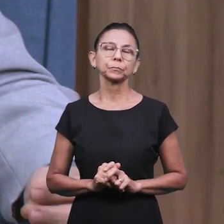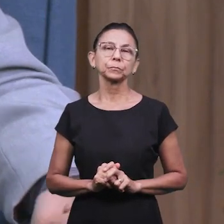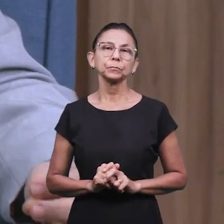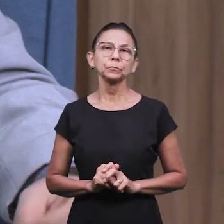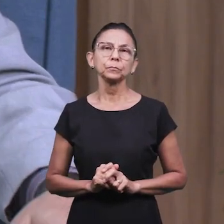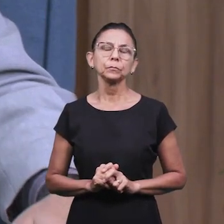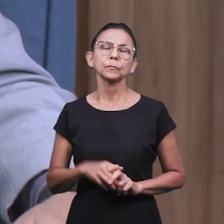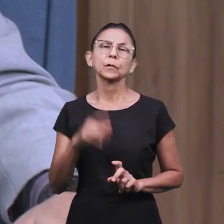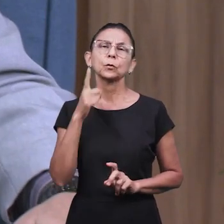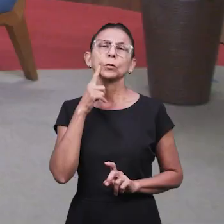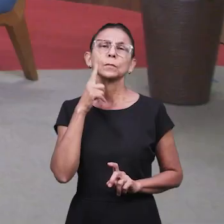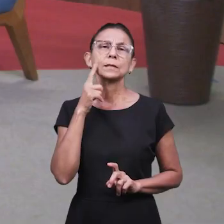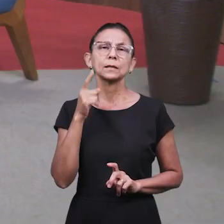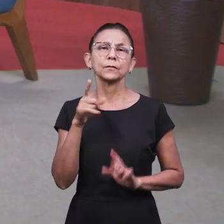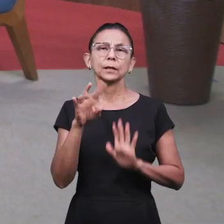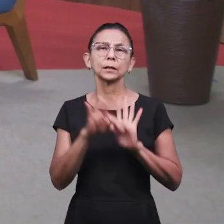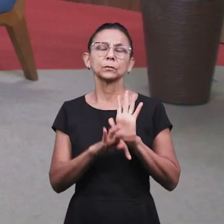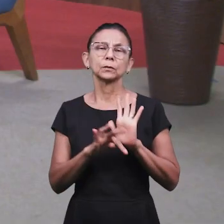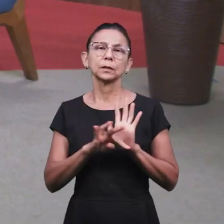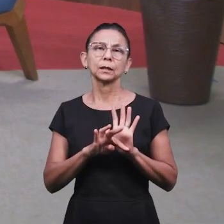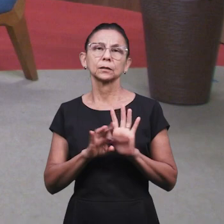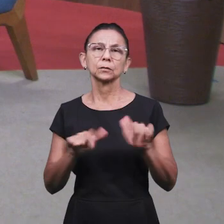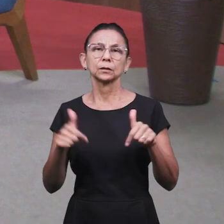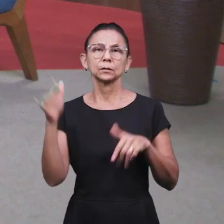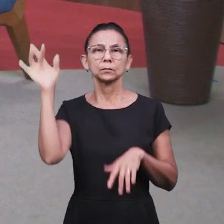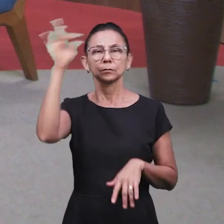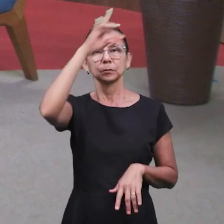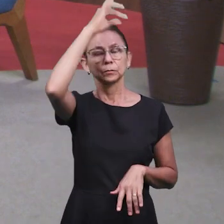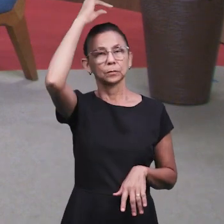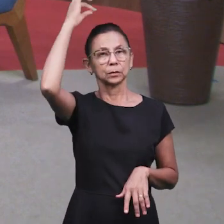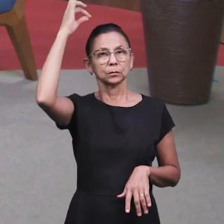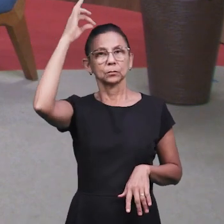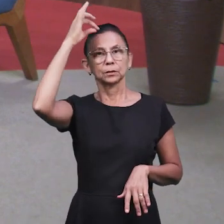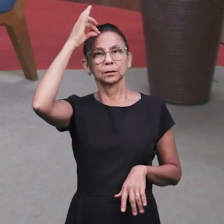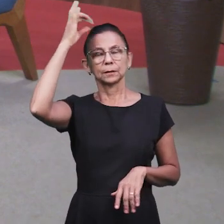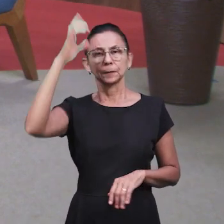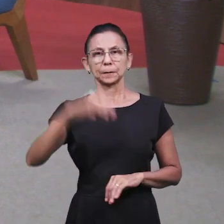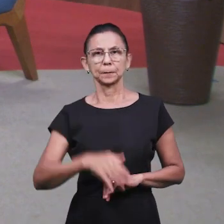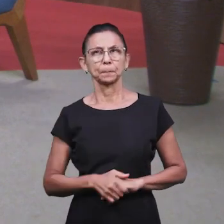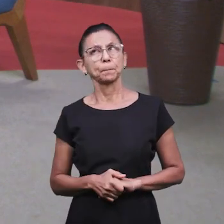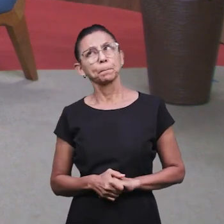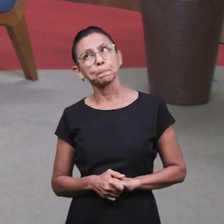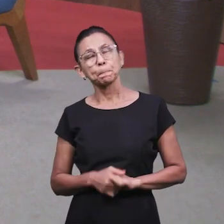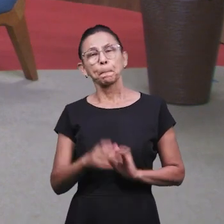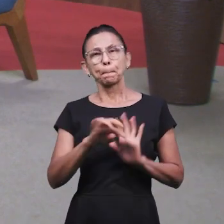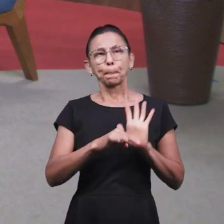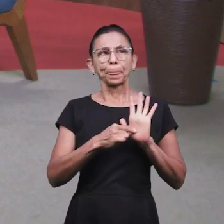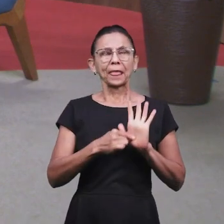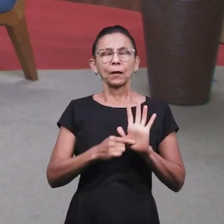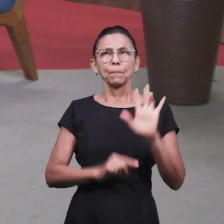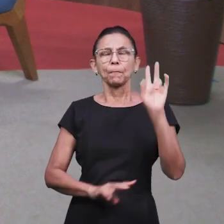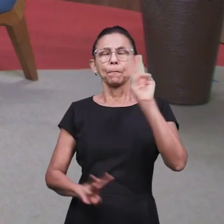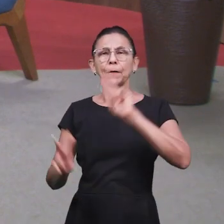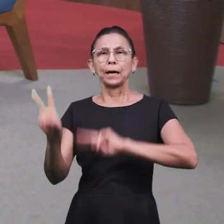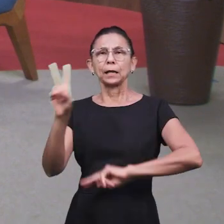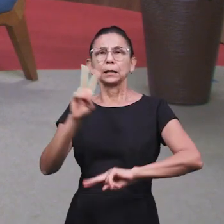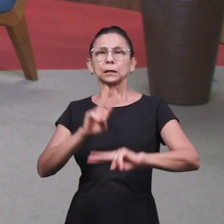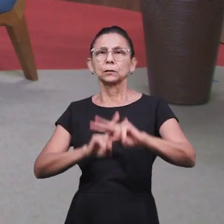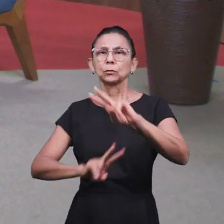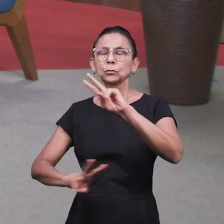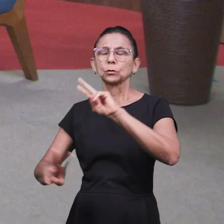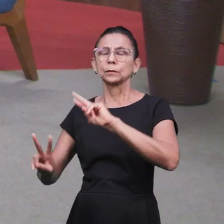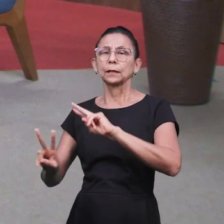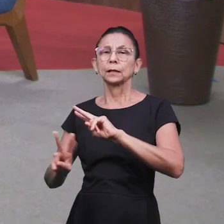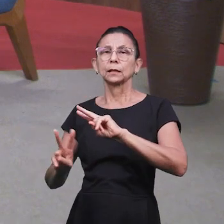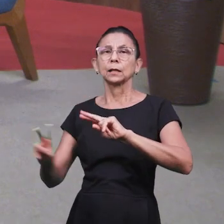a figura do Espírito Santo? O texto fala a respeito do vento, que sopra sobre o jardim, do